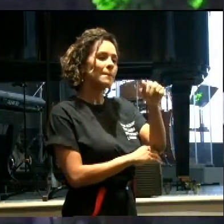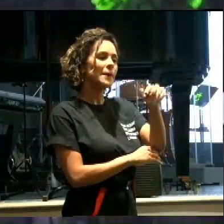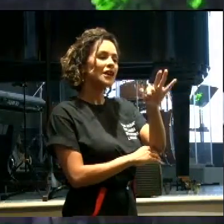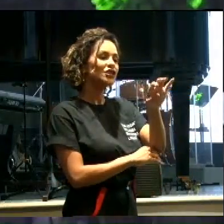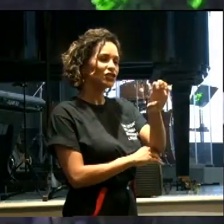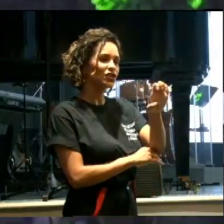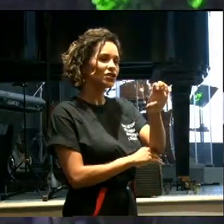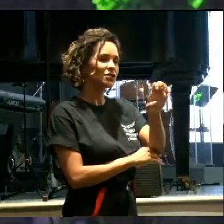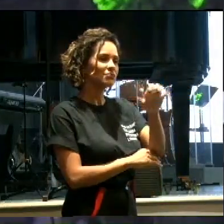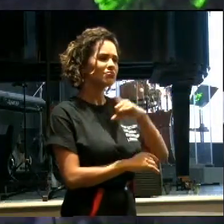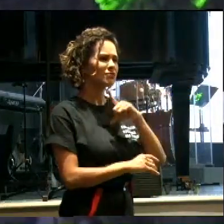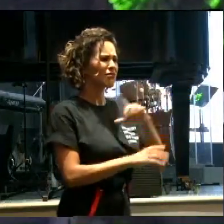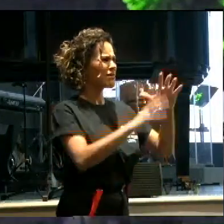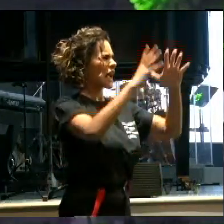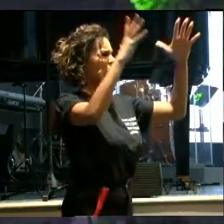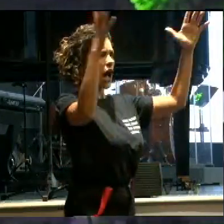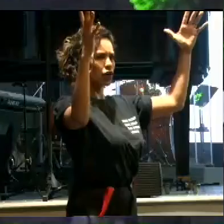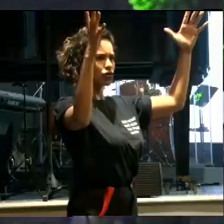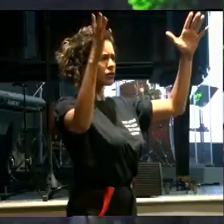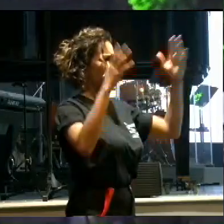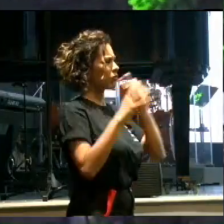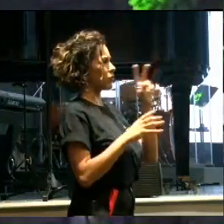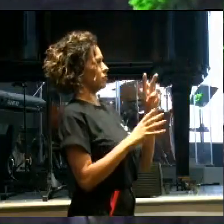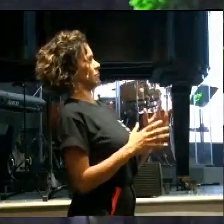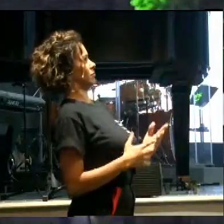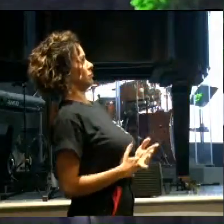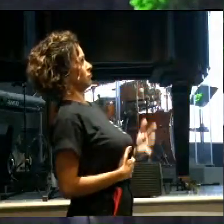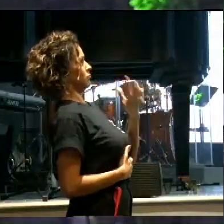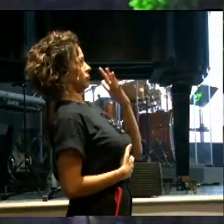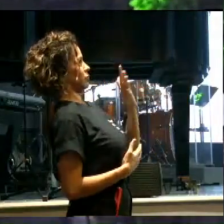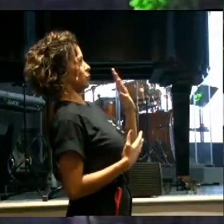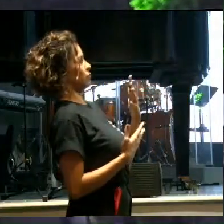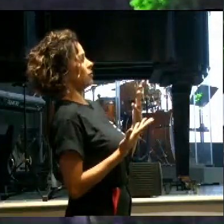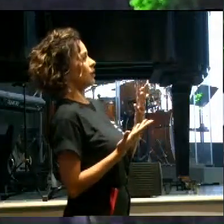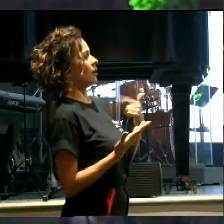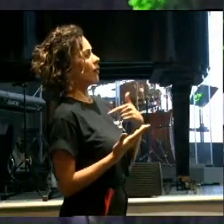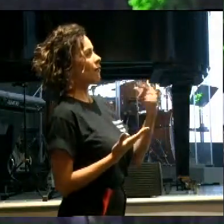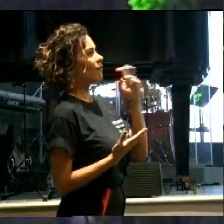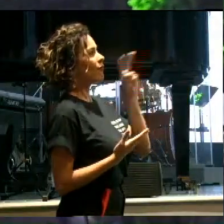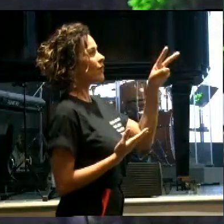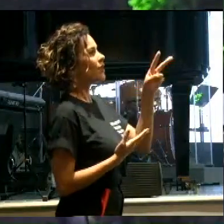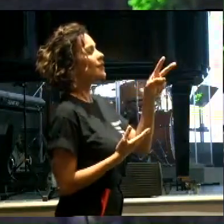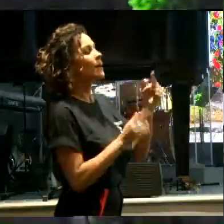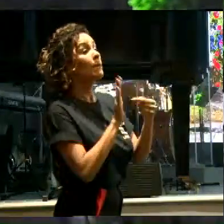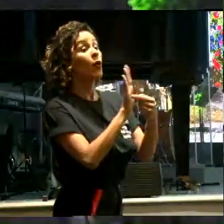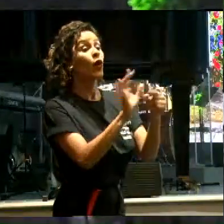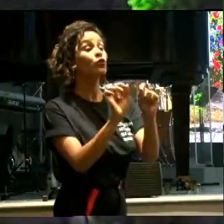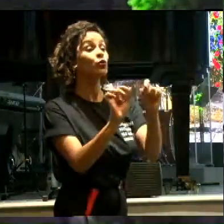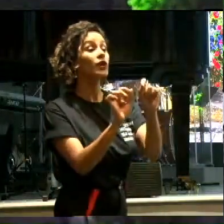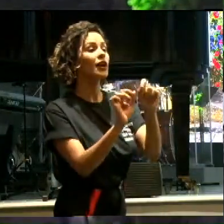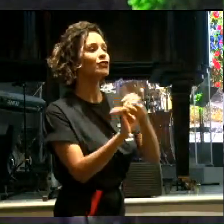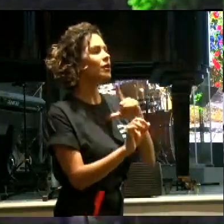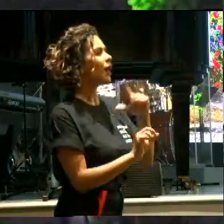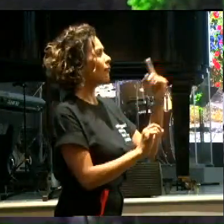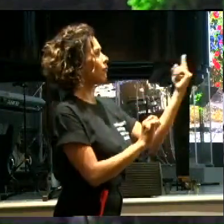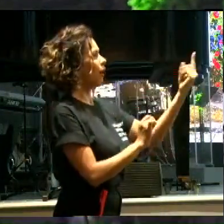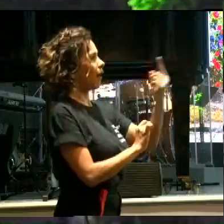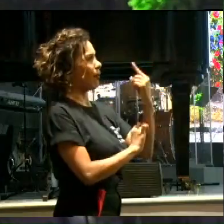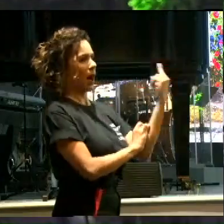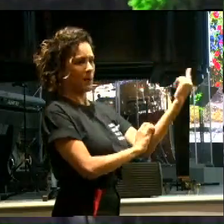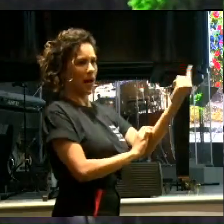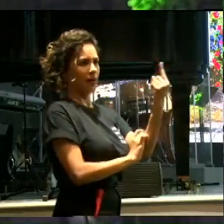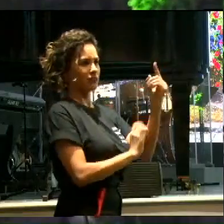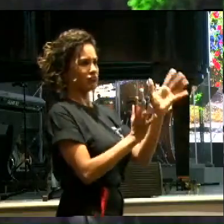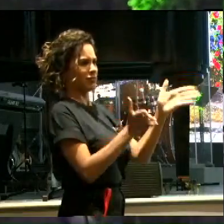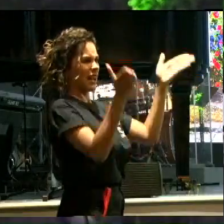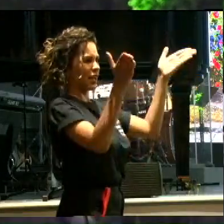lapidada. Talvez você tenha vindo para cá com seu ouvido cheio das mentiras de Satanás. Mas eu quero te